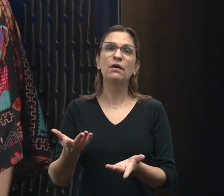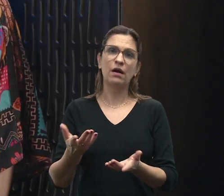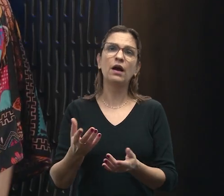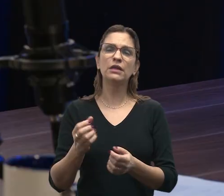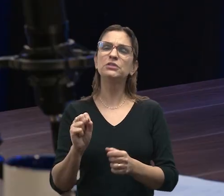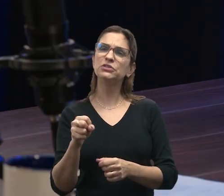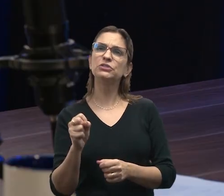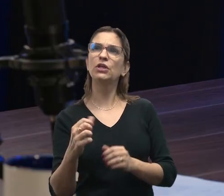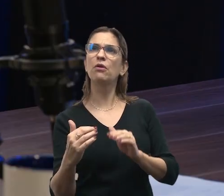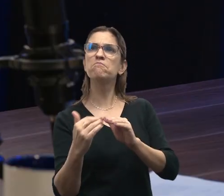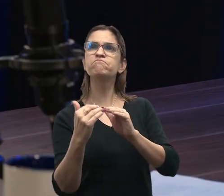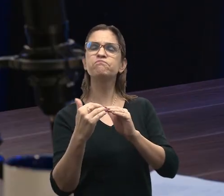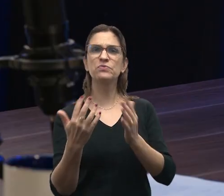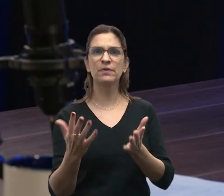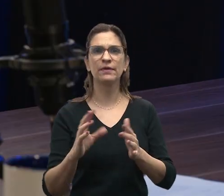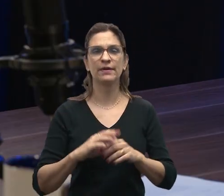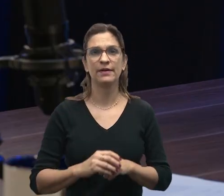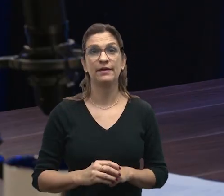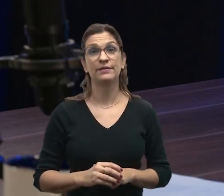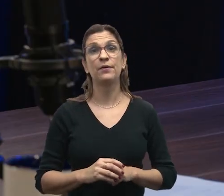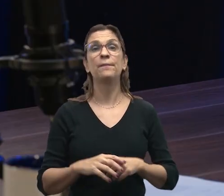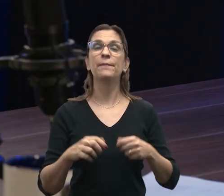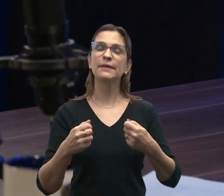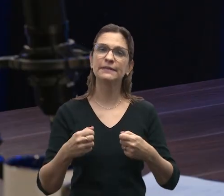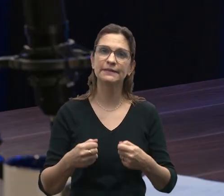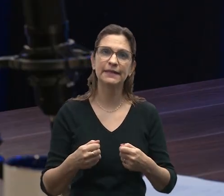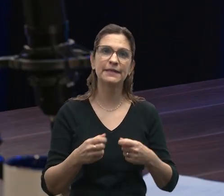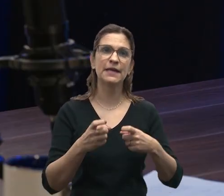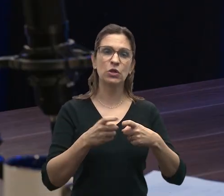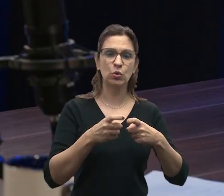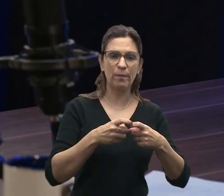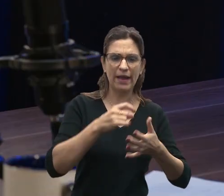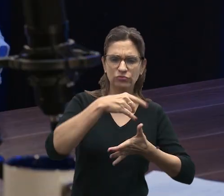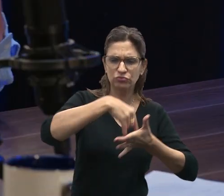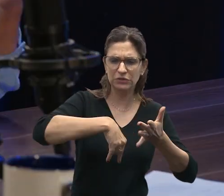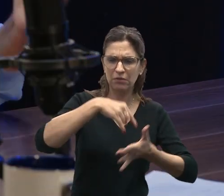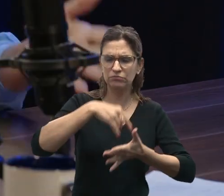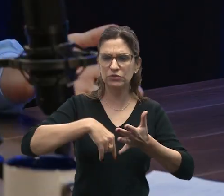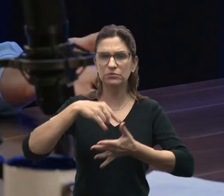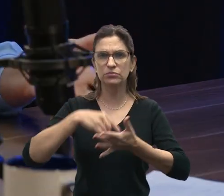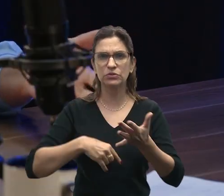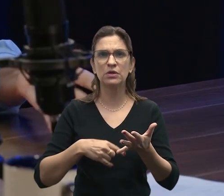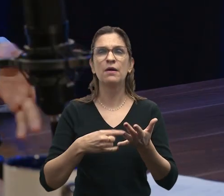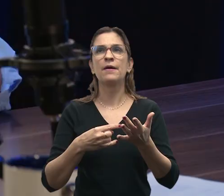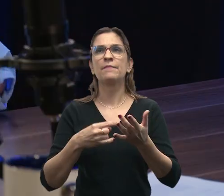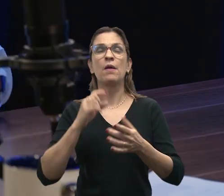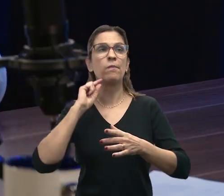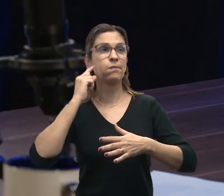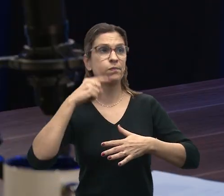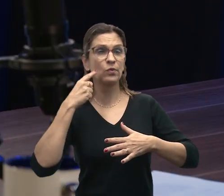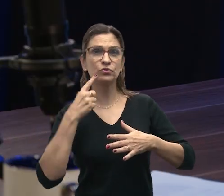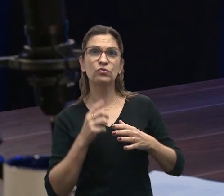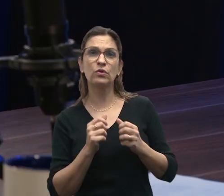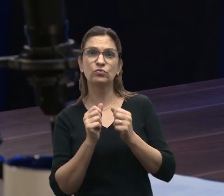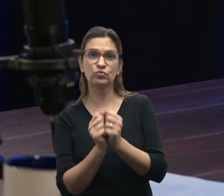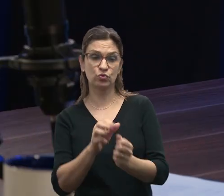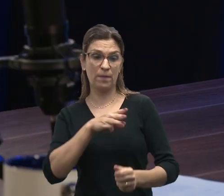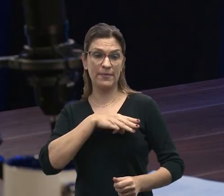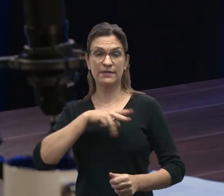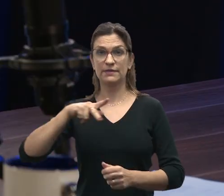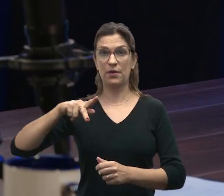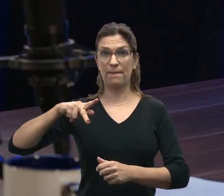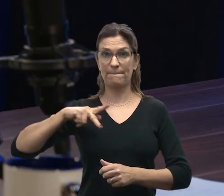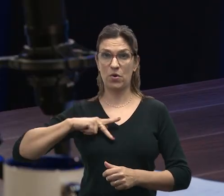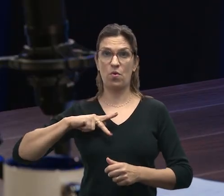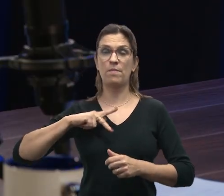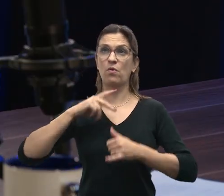o relatório médico, o atestado médico, entra com o processo, seja por advogado particular ou na defensoria pública, o Ministério Público